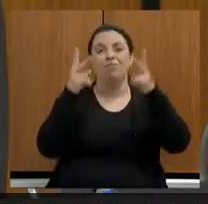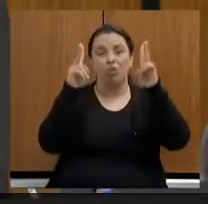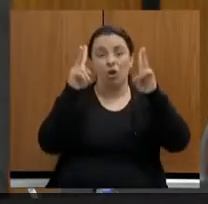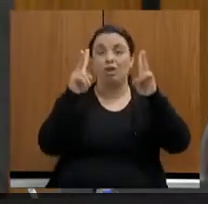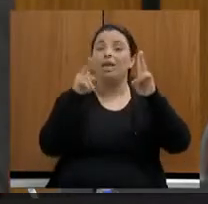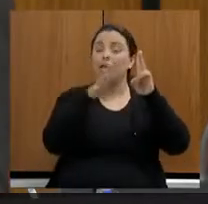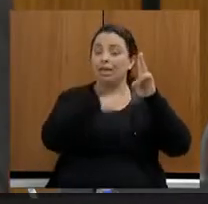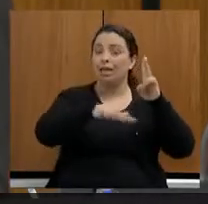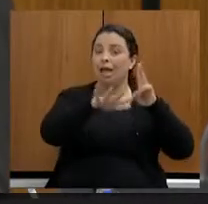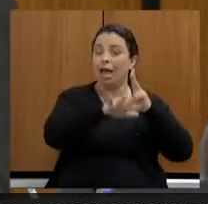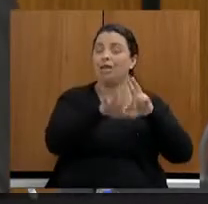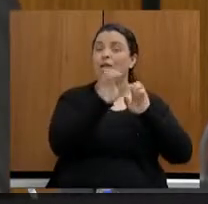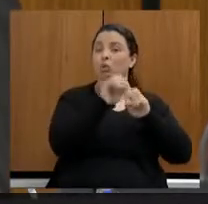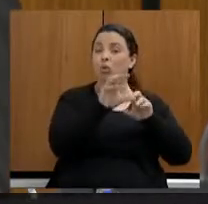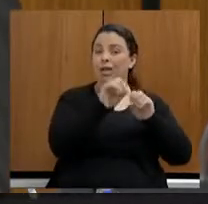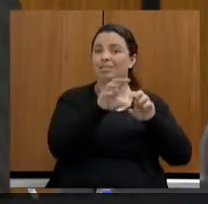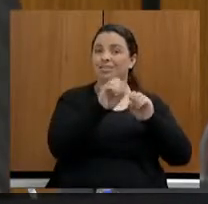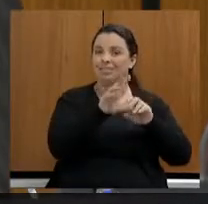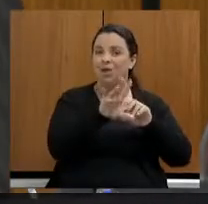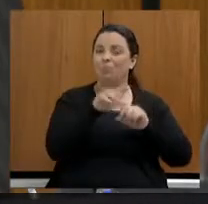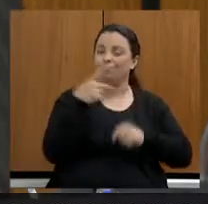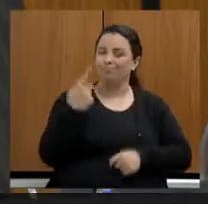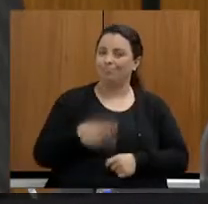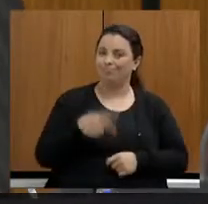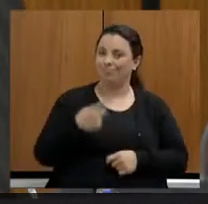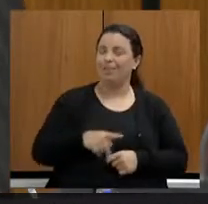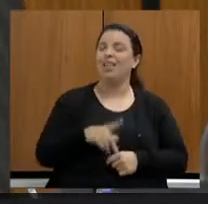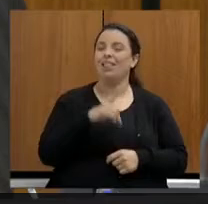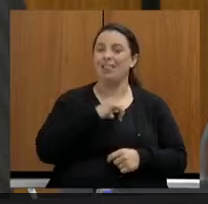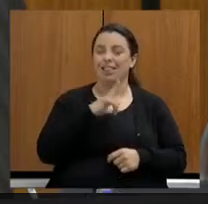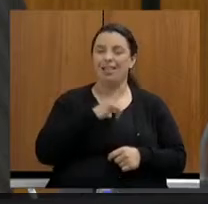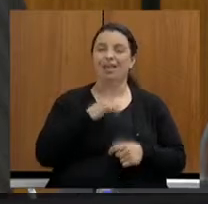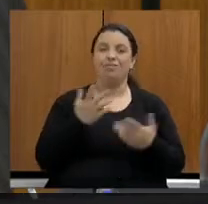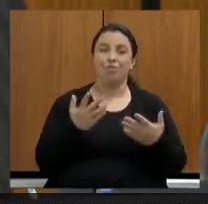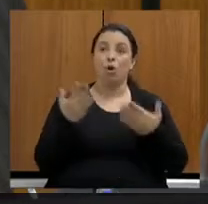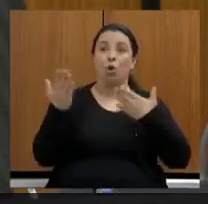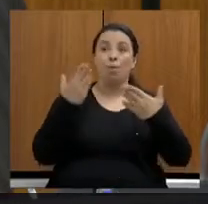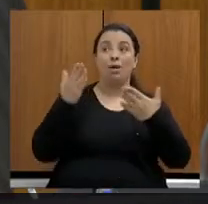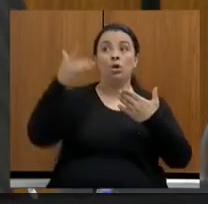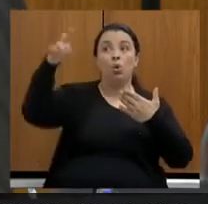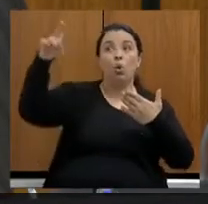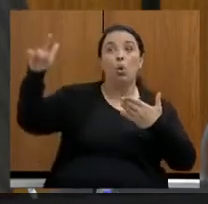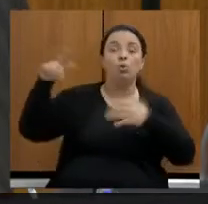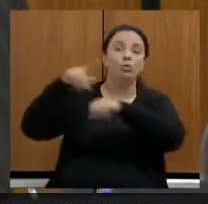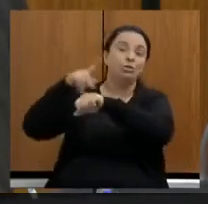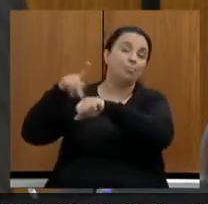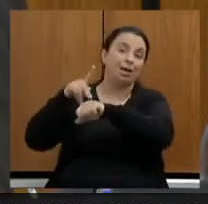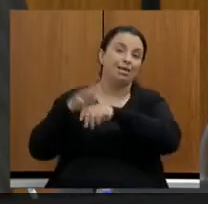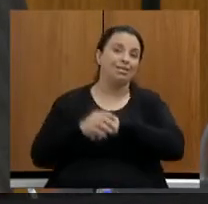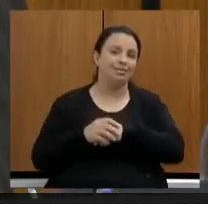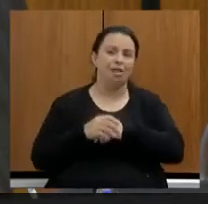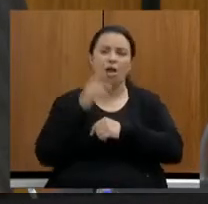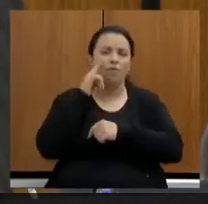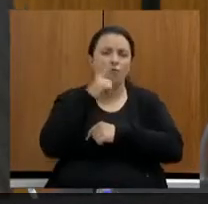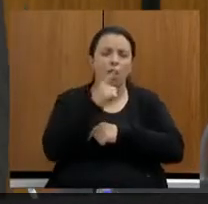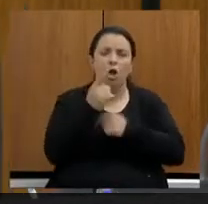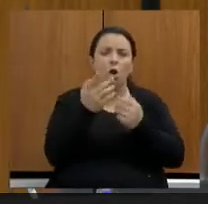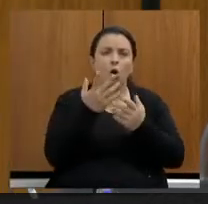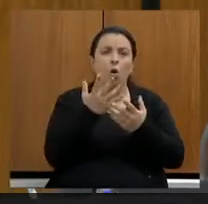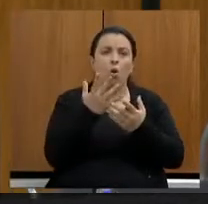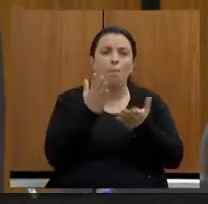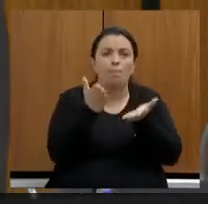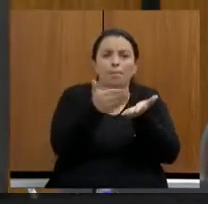teve em relação não há outros estados a outros países veja aí o ideia de os resultados do Ideb